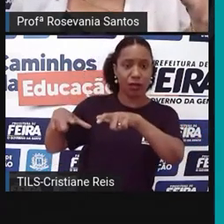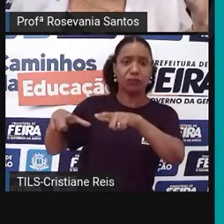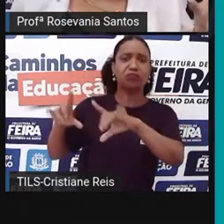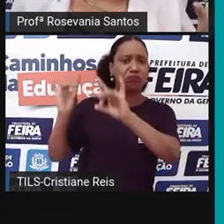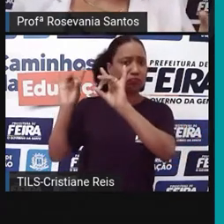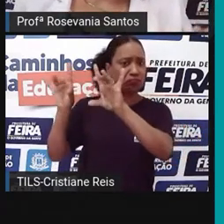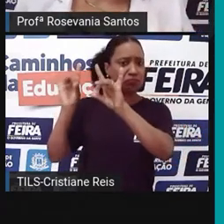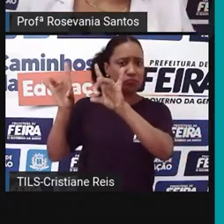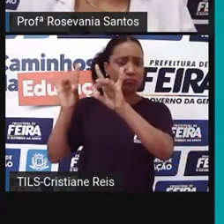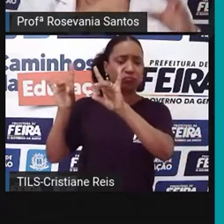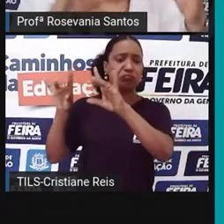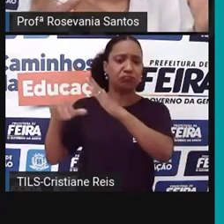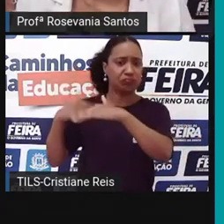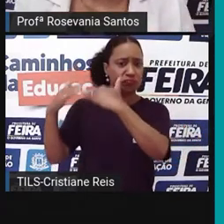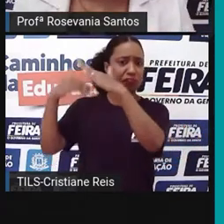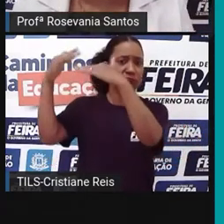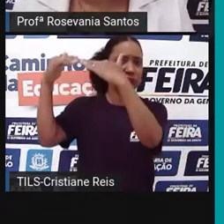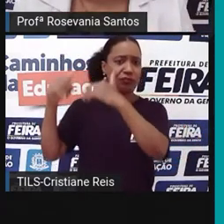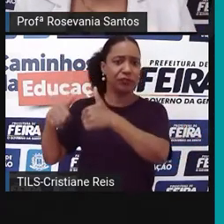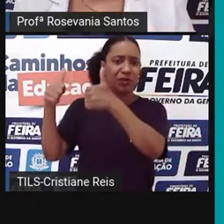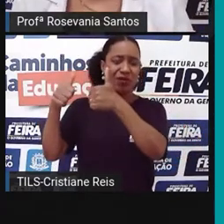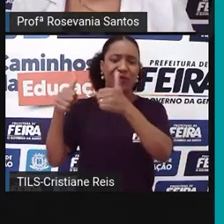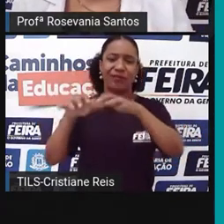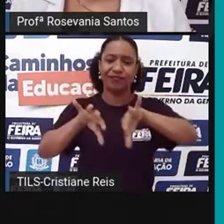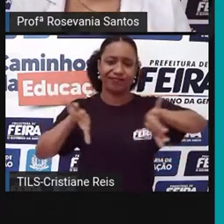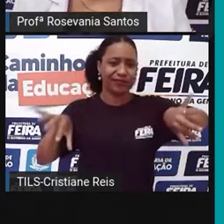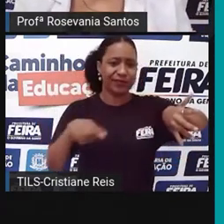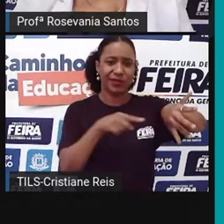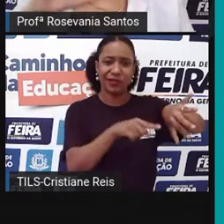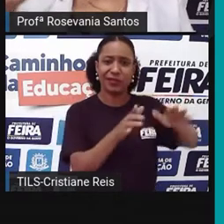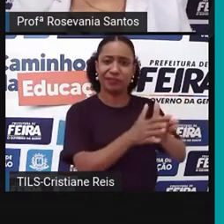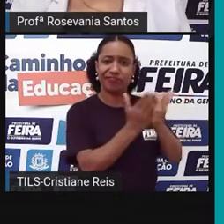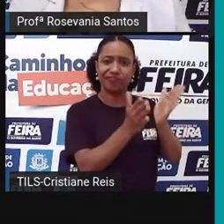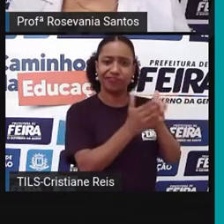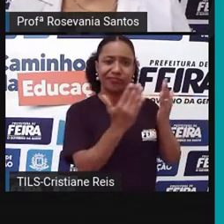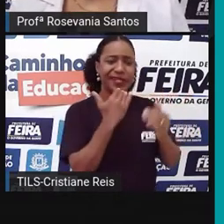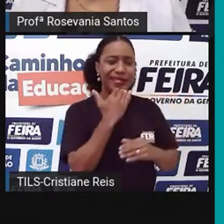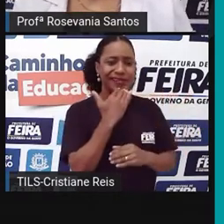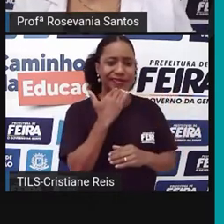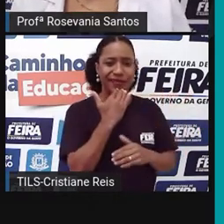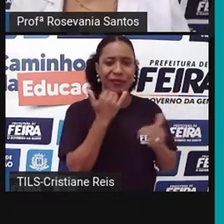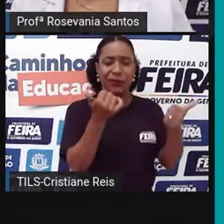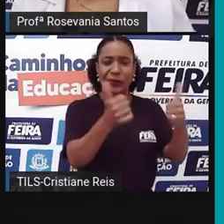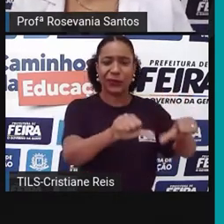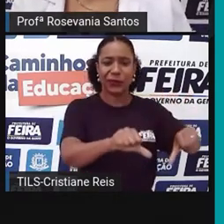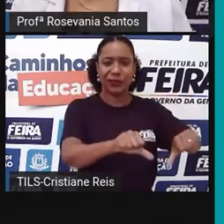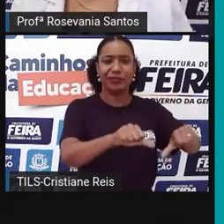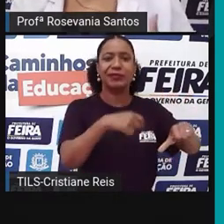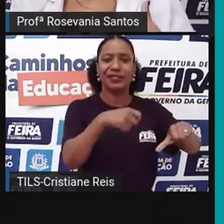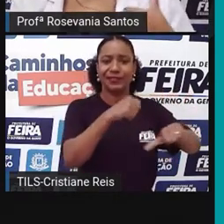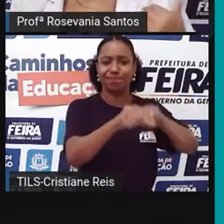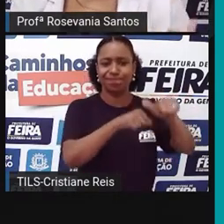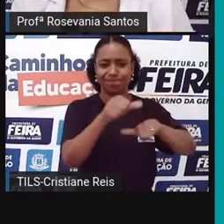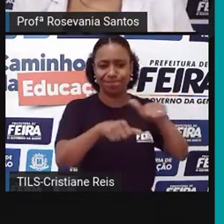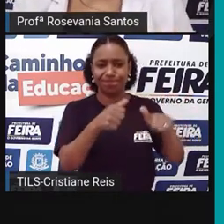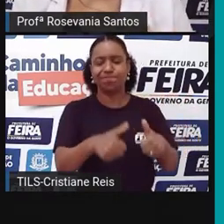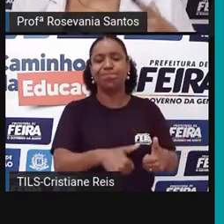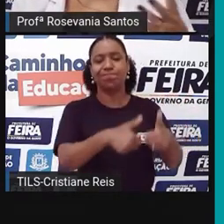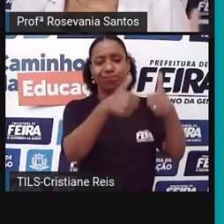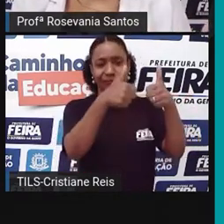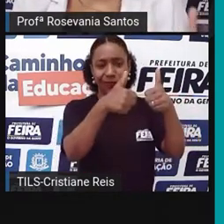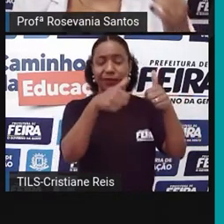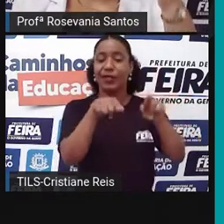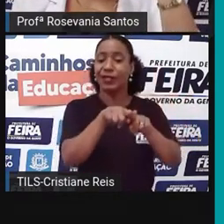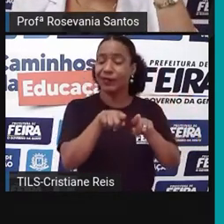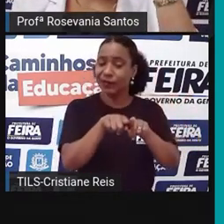locais precisando melhorar tudo, não só poucas coisas, precisando melhorar tudo. E ainda também tem alguns